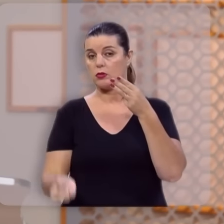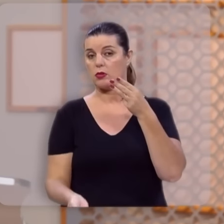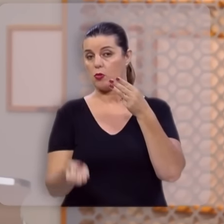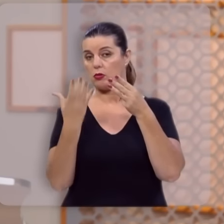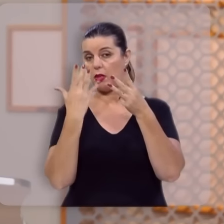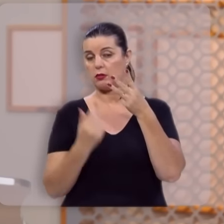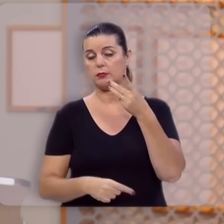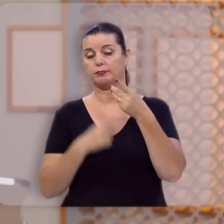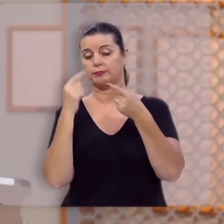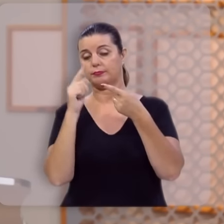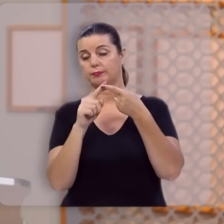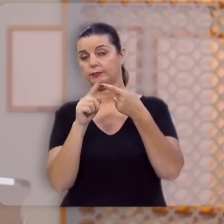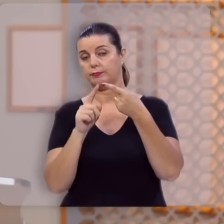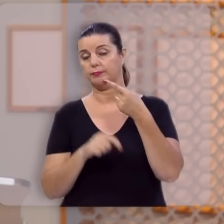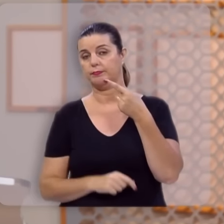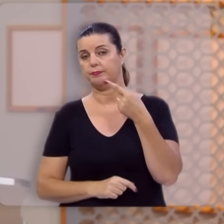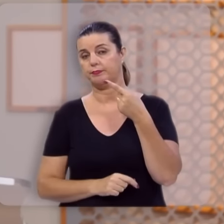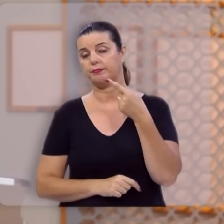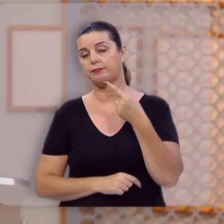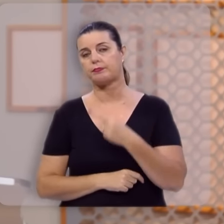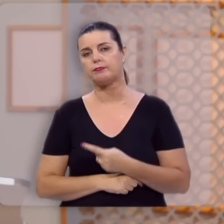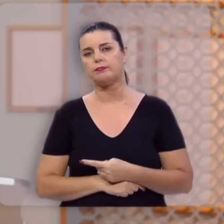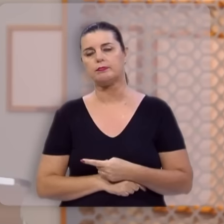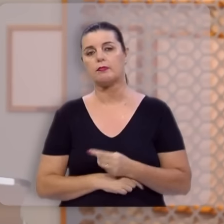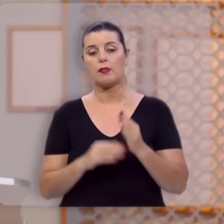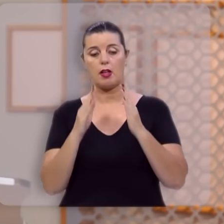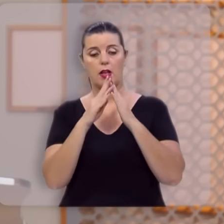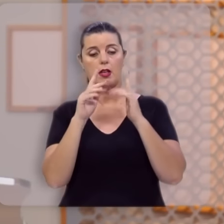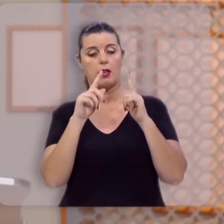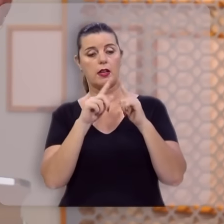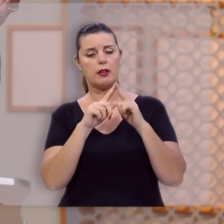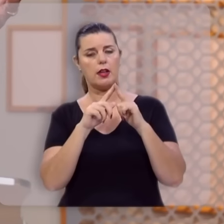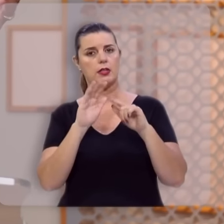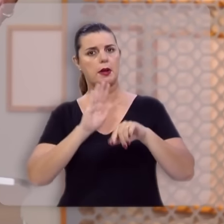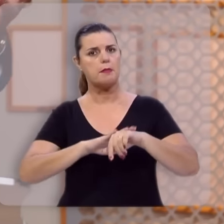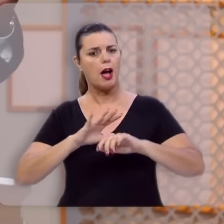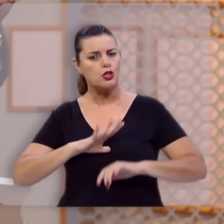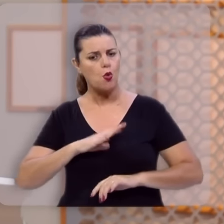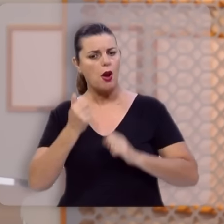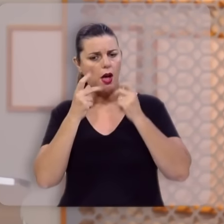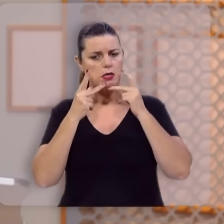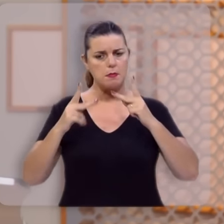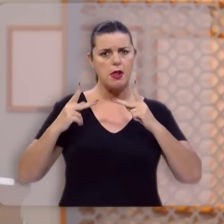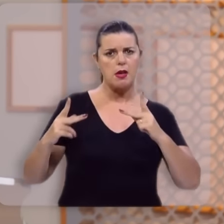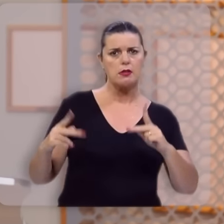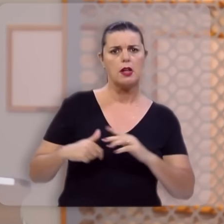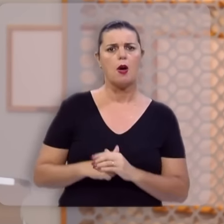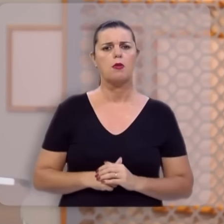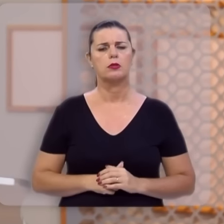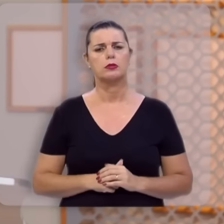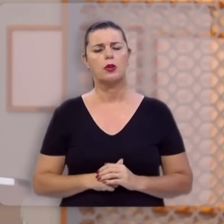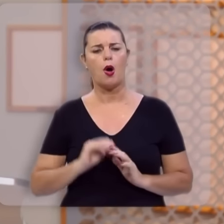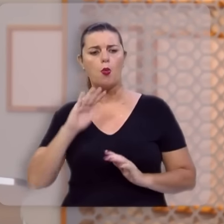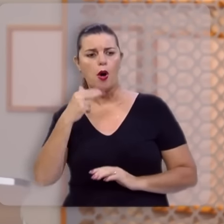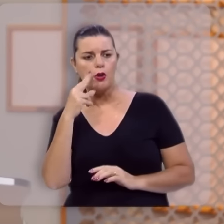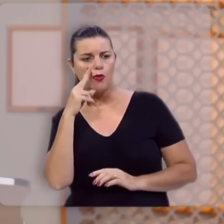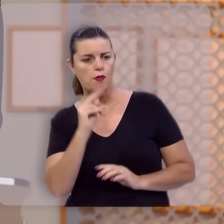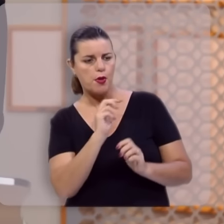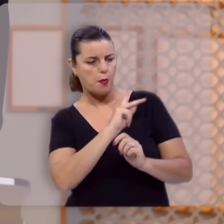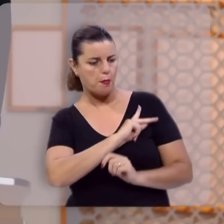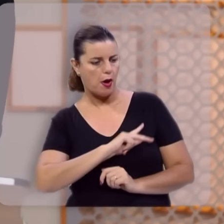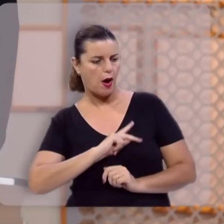aconteceram. Primeira, as igrejas foram mais encorajadas a pregar. Quando viram